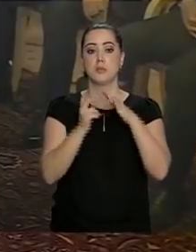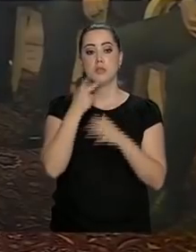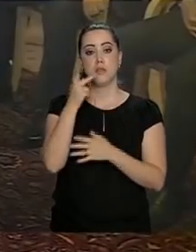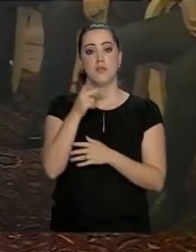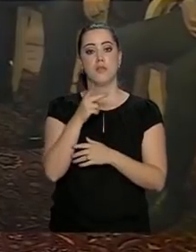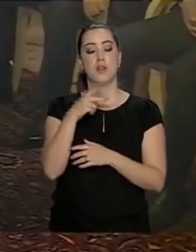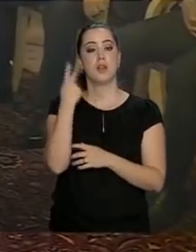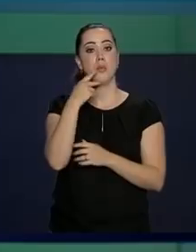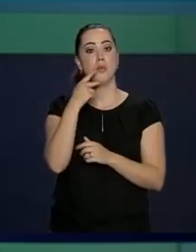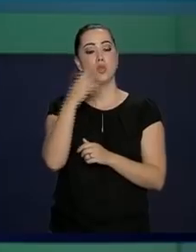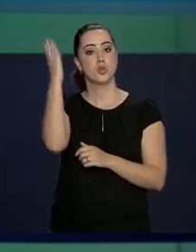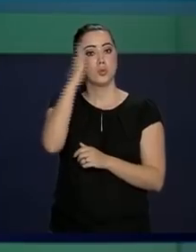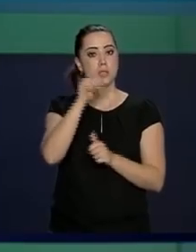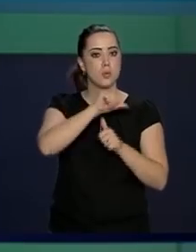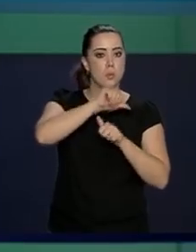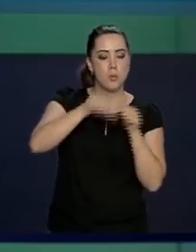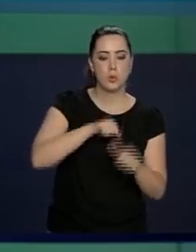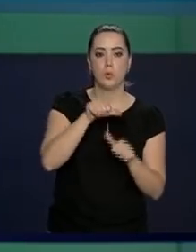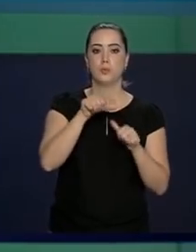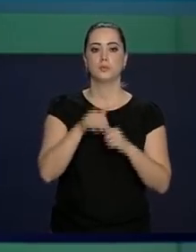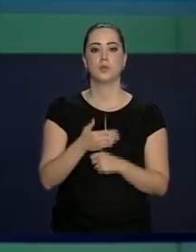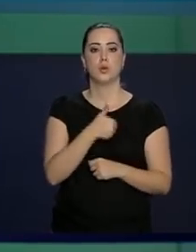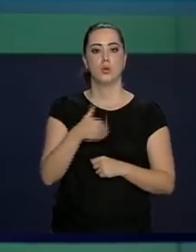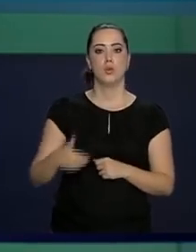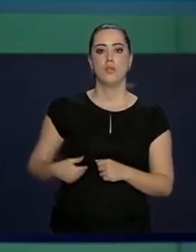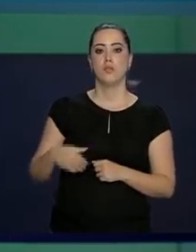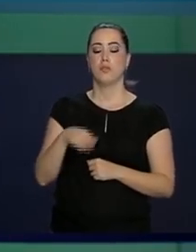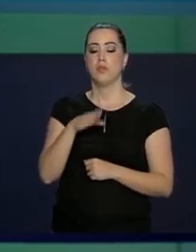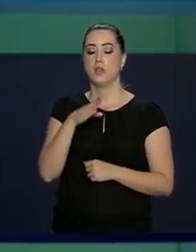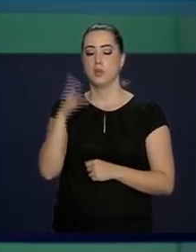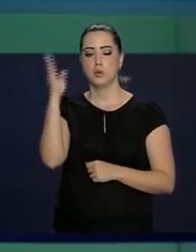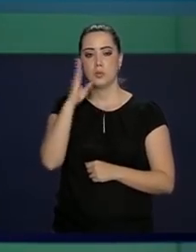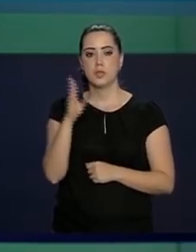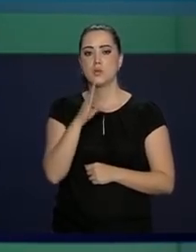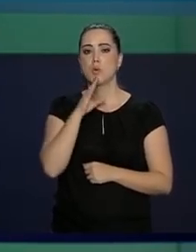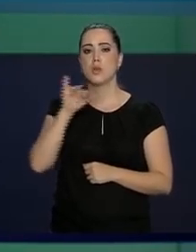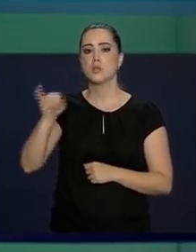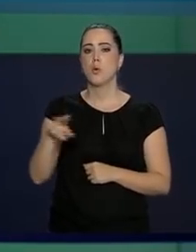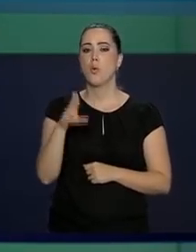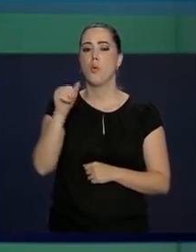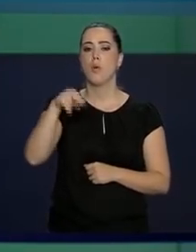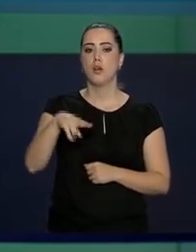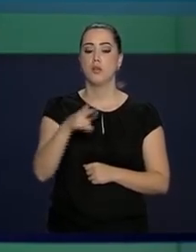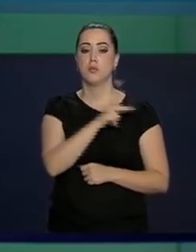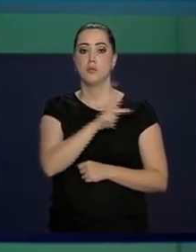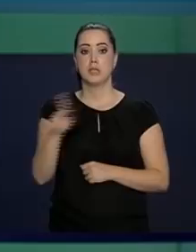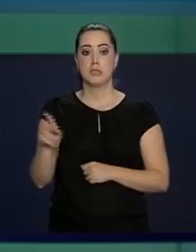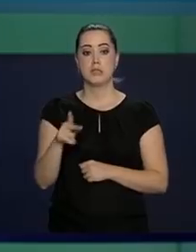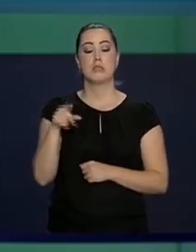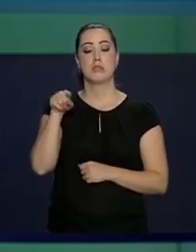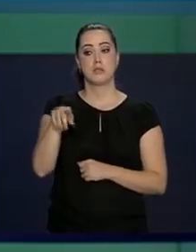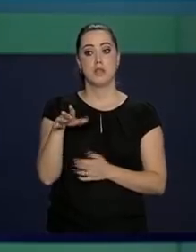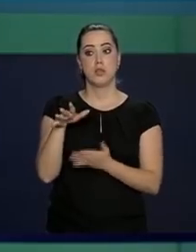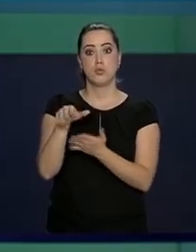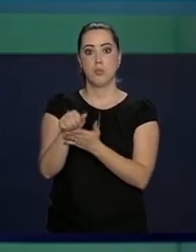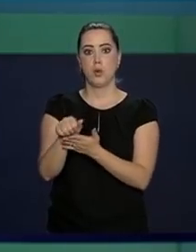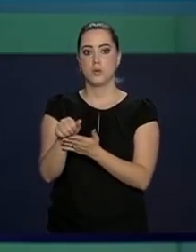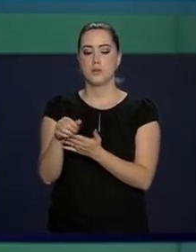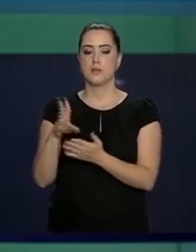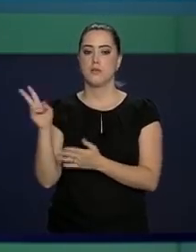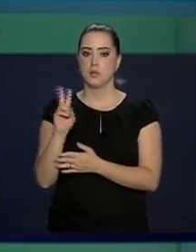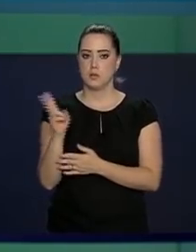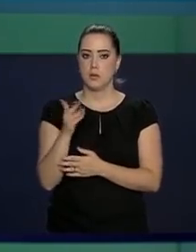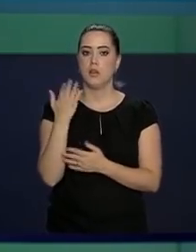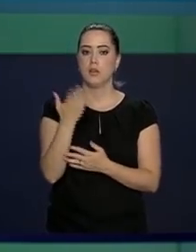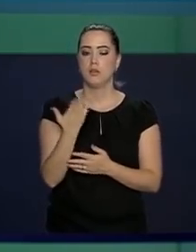Brasil mudou. Governo brasileiro reconhece Juan Guaidó como presidente encarregado da Venezuela. Já em Brasília, ministros apresentam